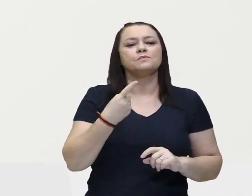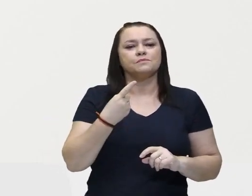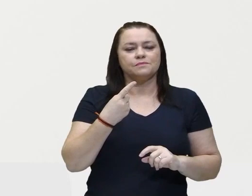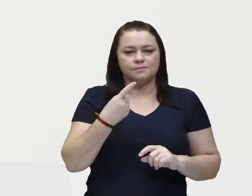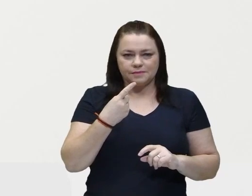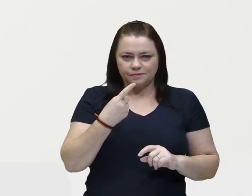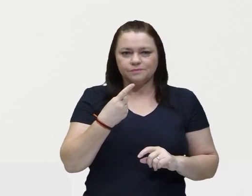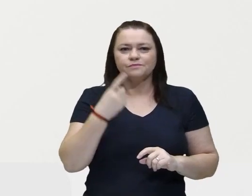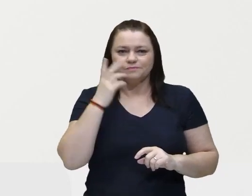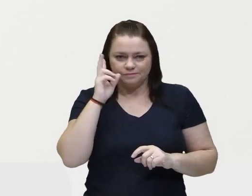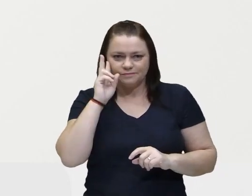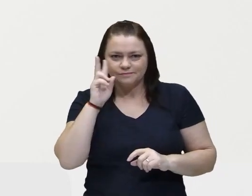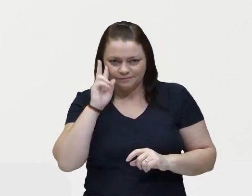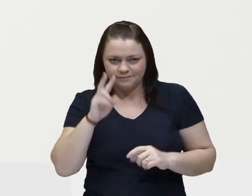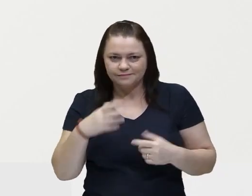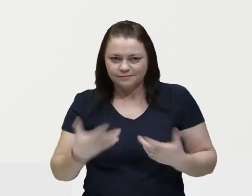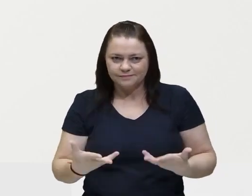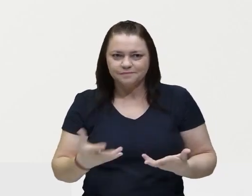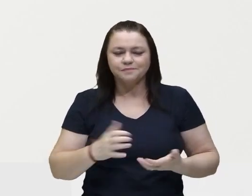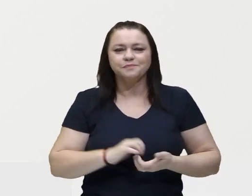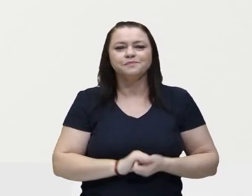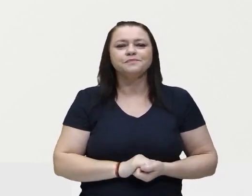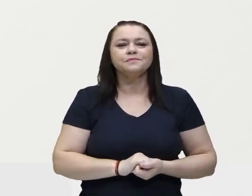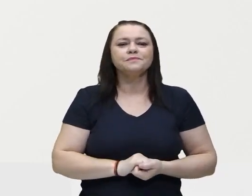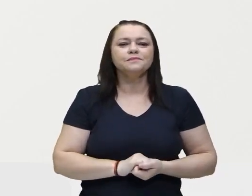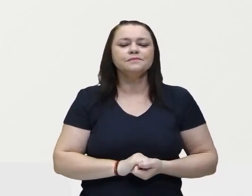por 1000. Muito bem.